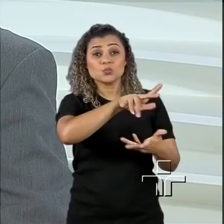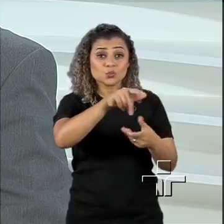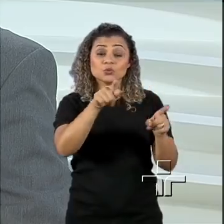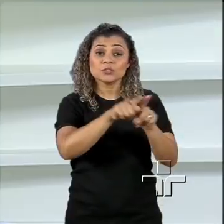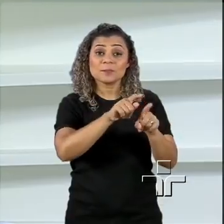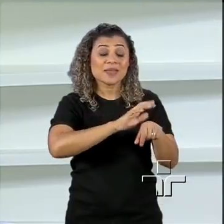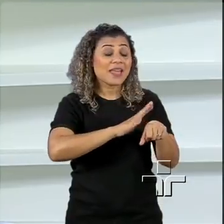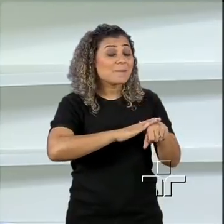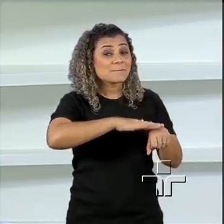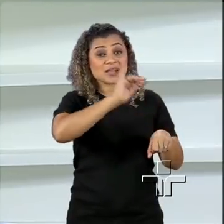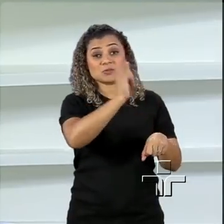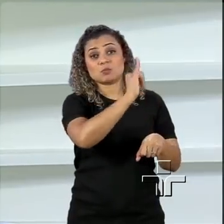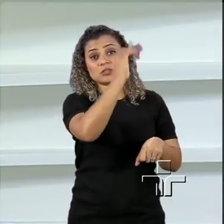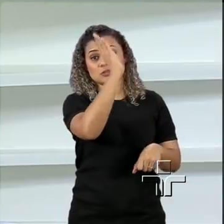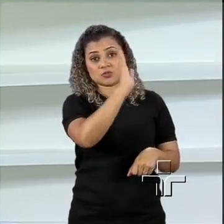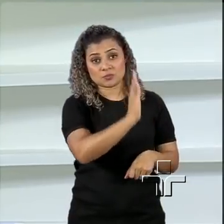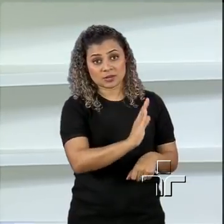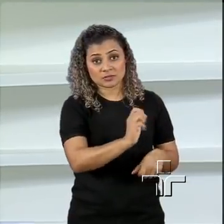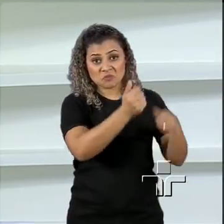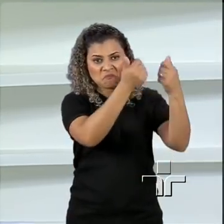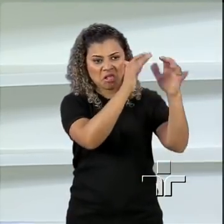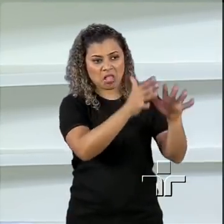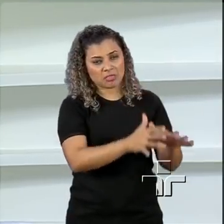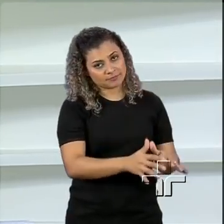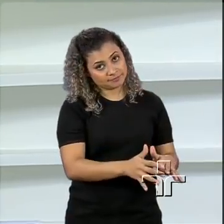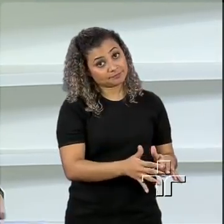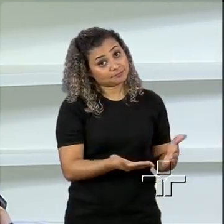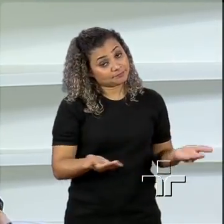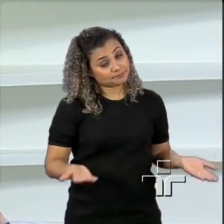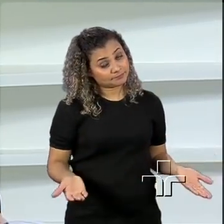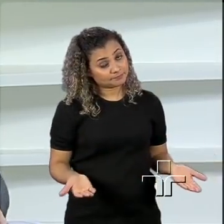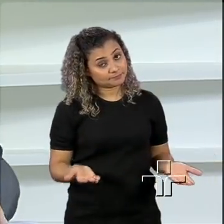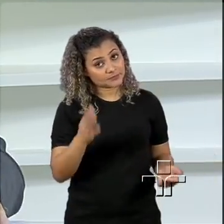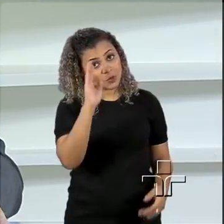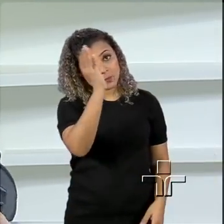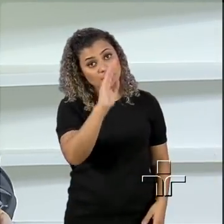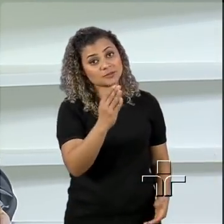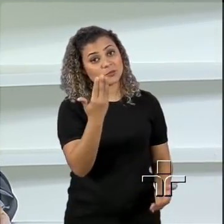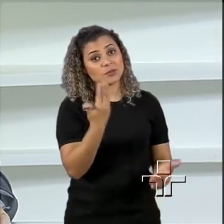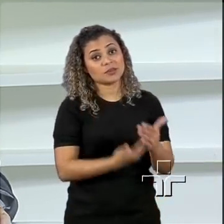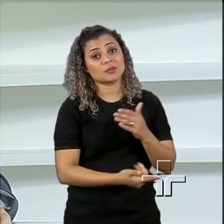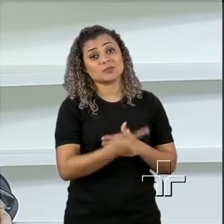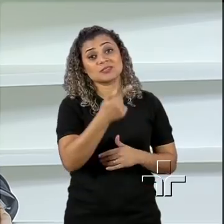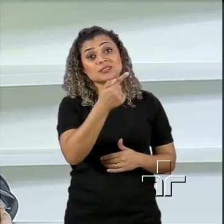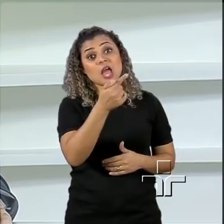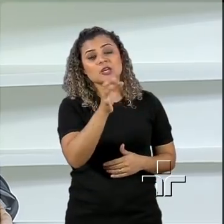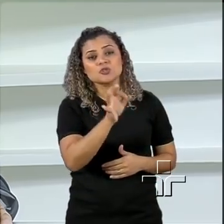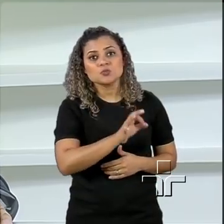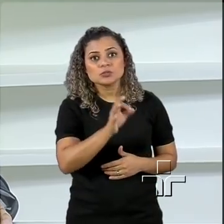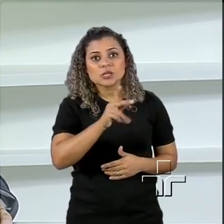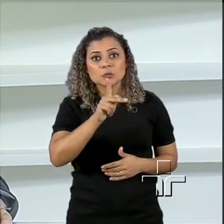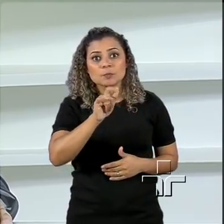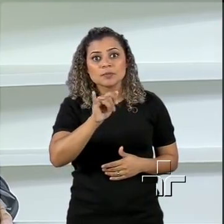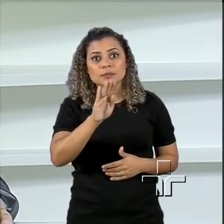Brasil, ficou em situação calamitosa e o Brasil perdeu 7% de PIB, que não é fácil,